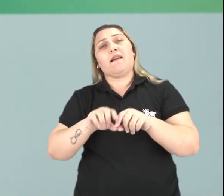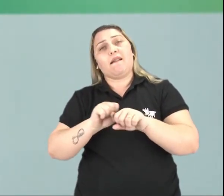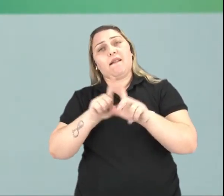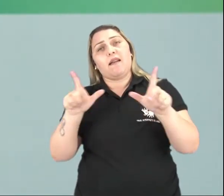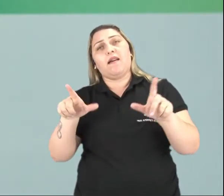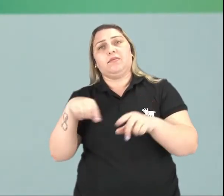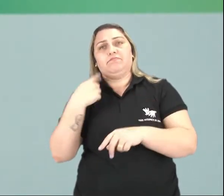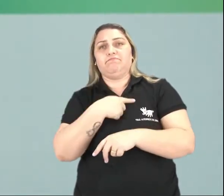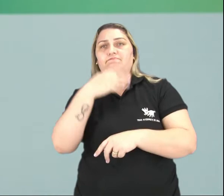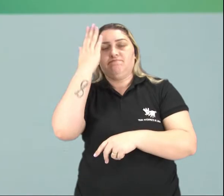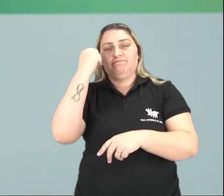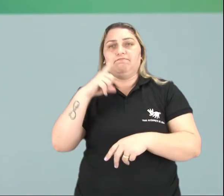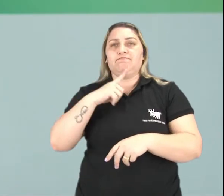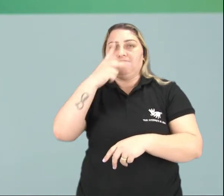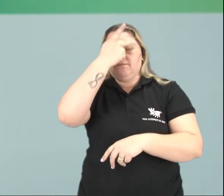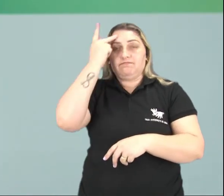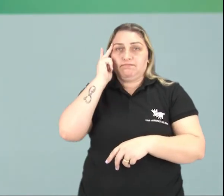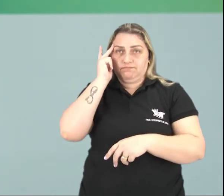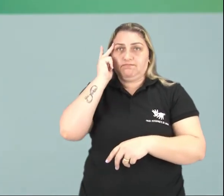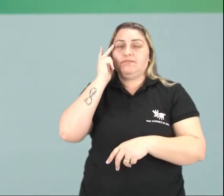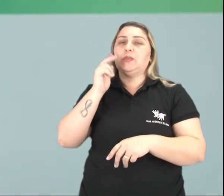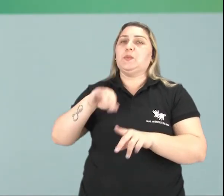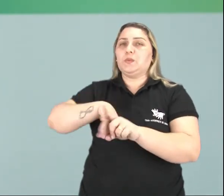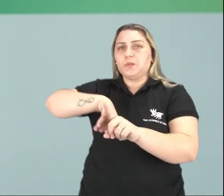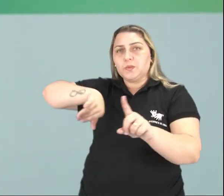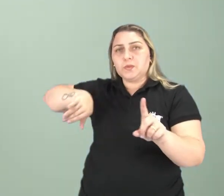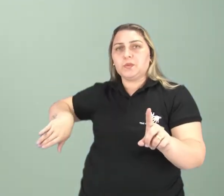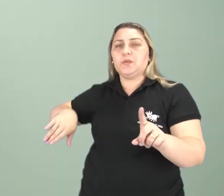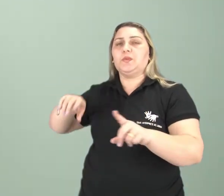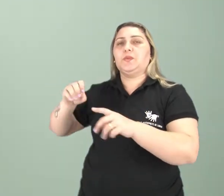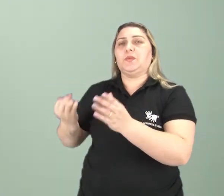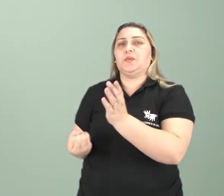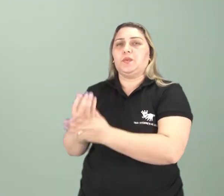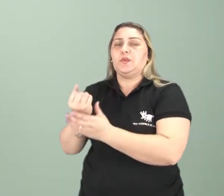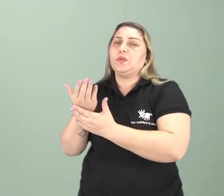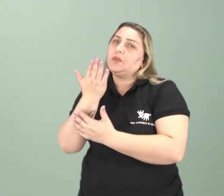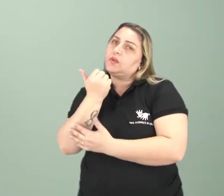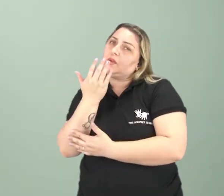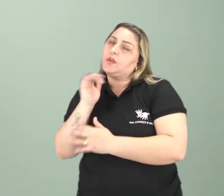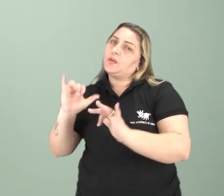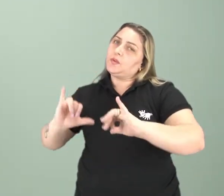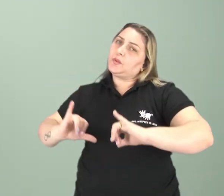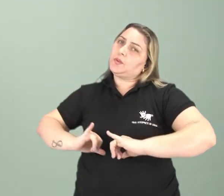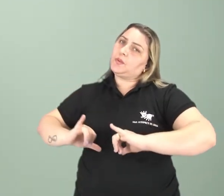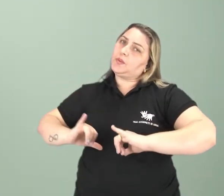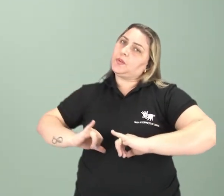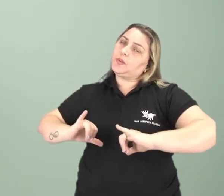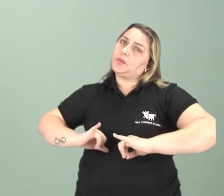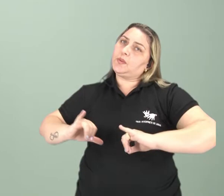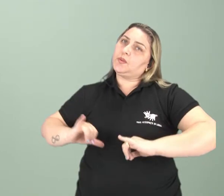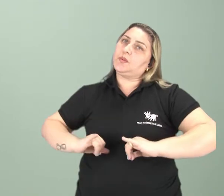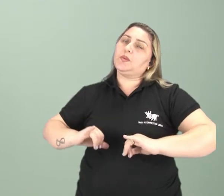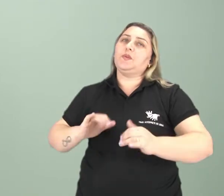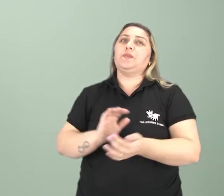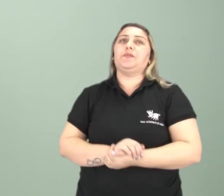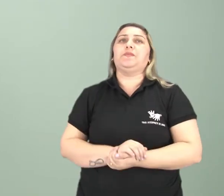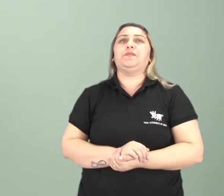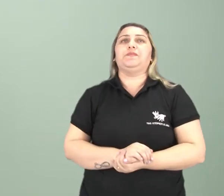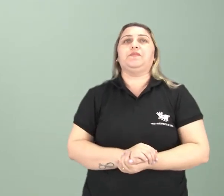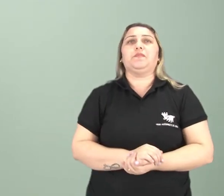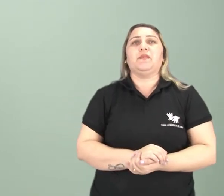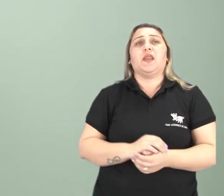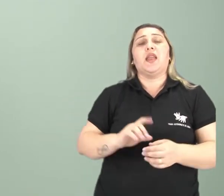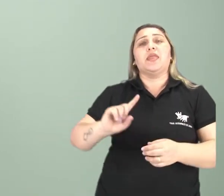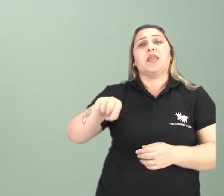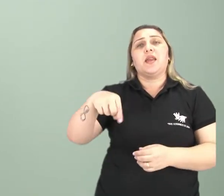muitas pessoas que estão aquém, que estão à margem, né, dessa produção, desses alimentos que sofrem com essas necessidades básicas.